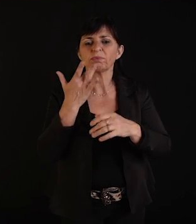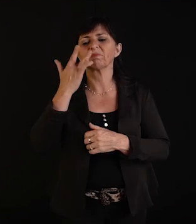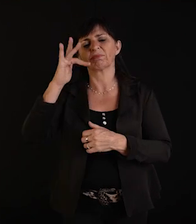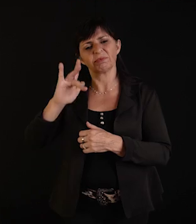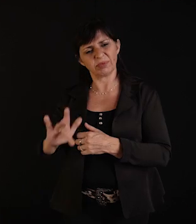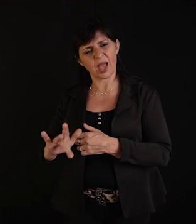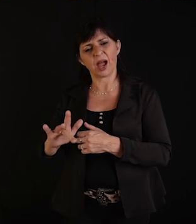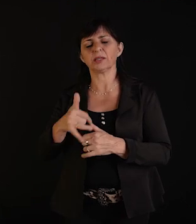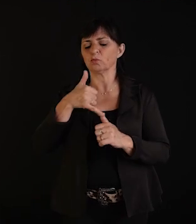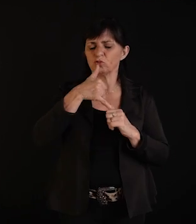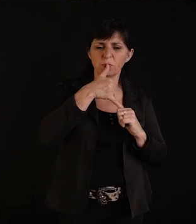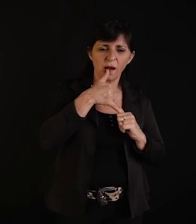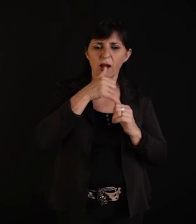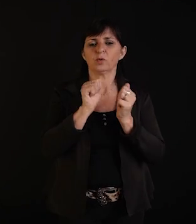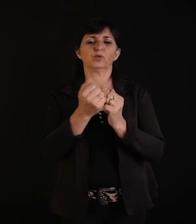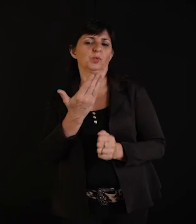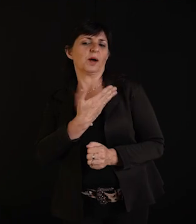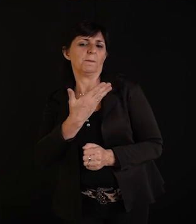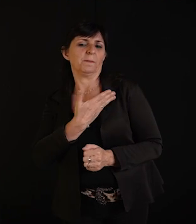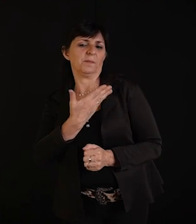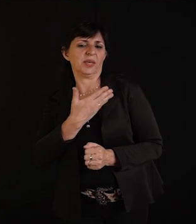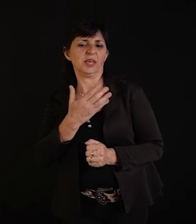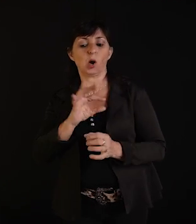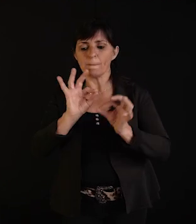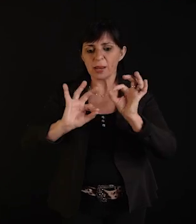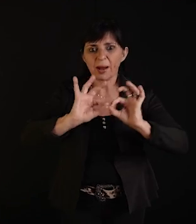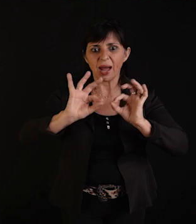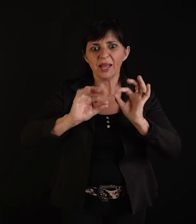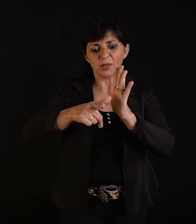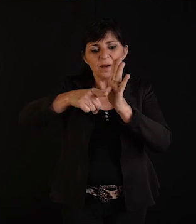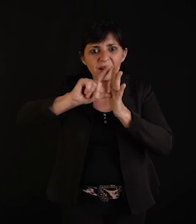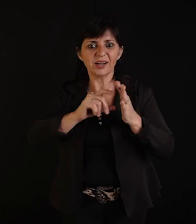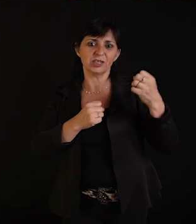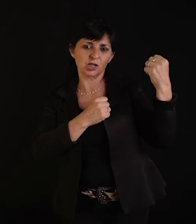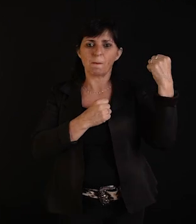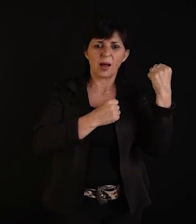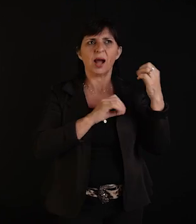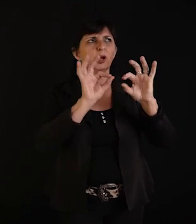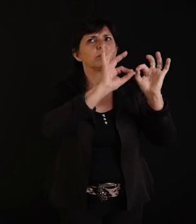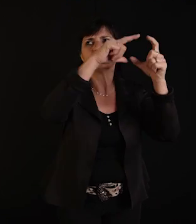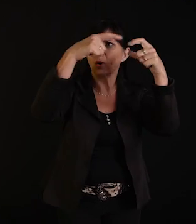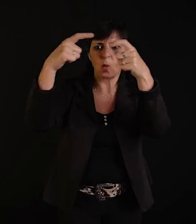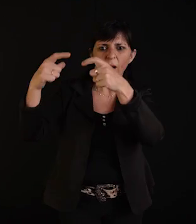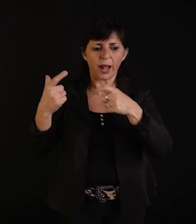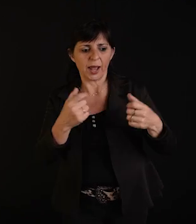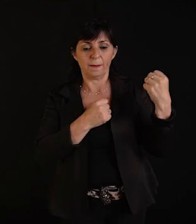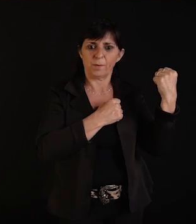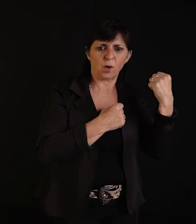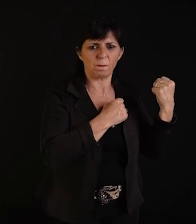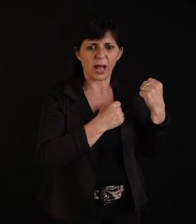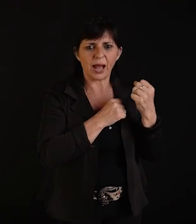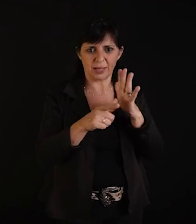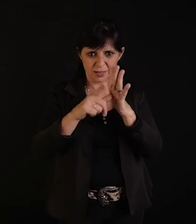o som, estar entre os amigos, aquele clima de preparação do clube, o pessoal, aquele ambiente gostoso de preparação